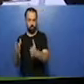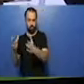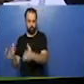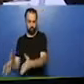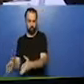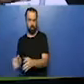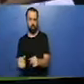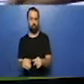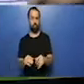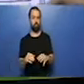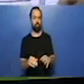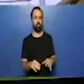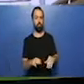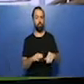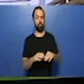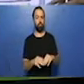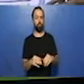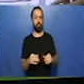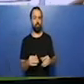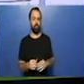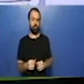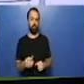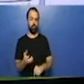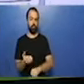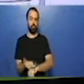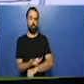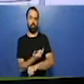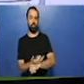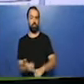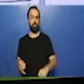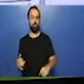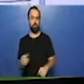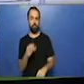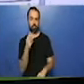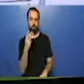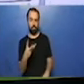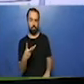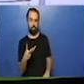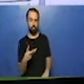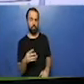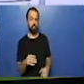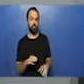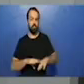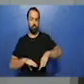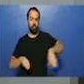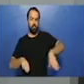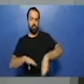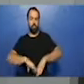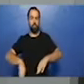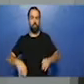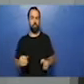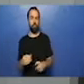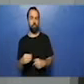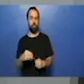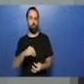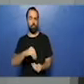misturas: a floculação, a decantação e a filtração.